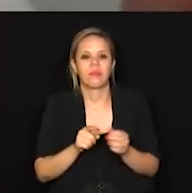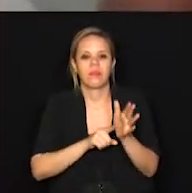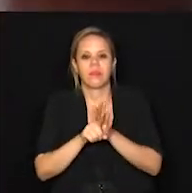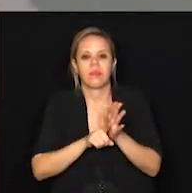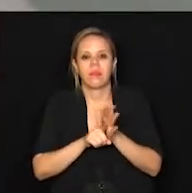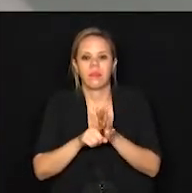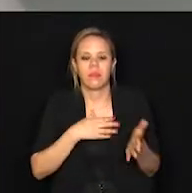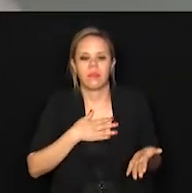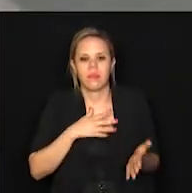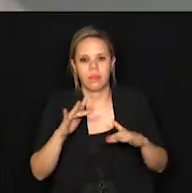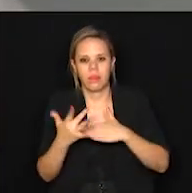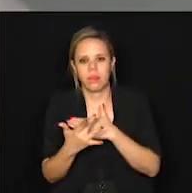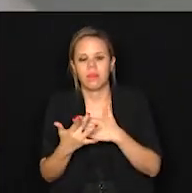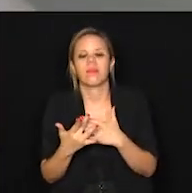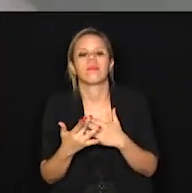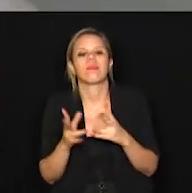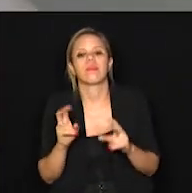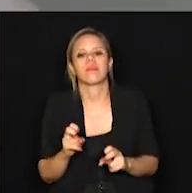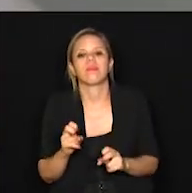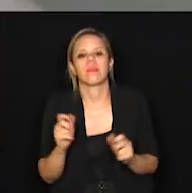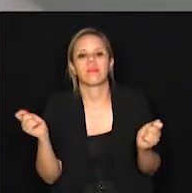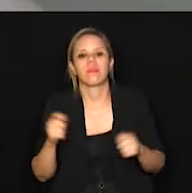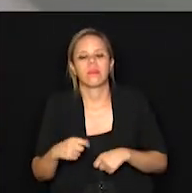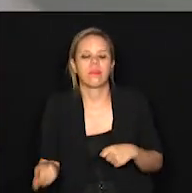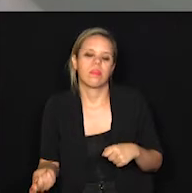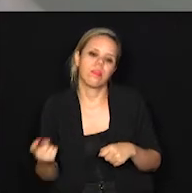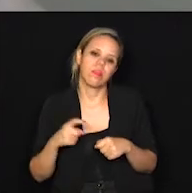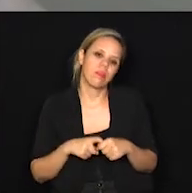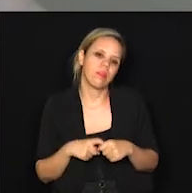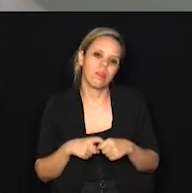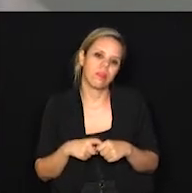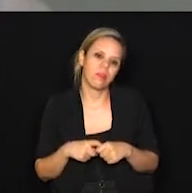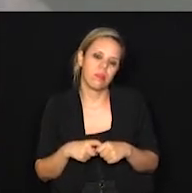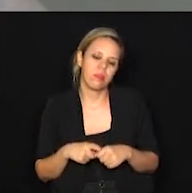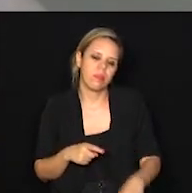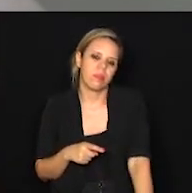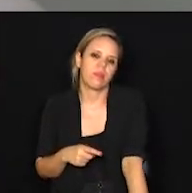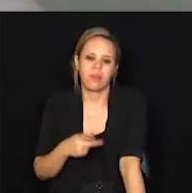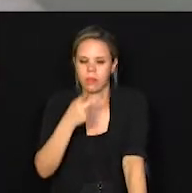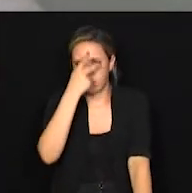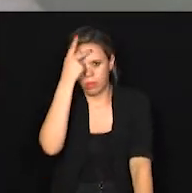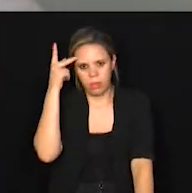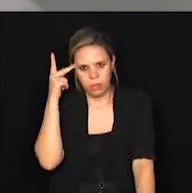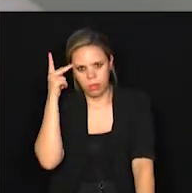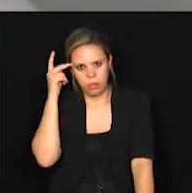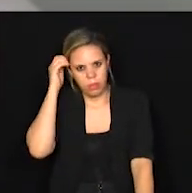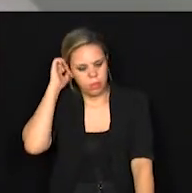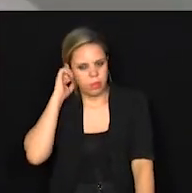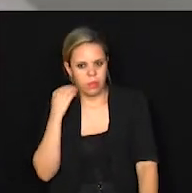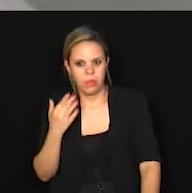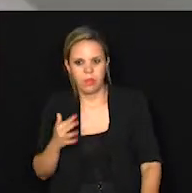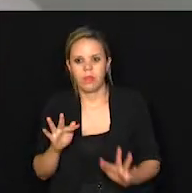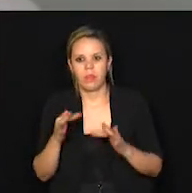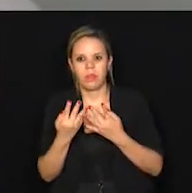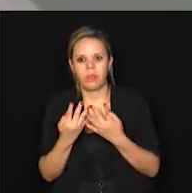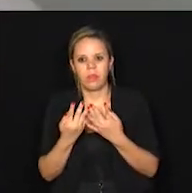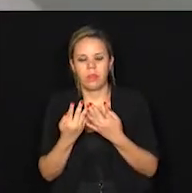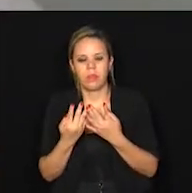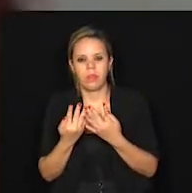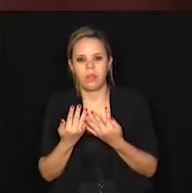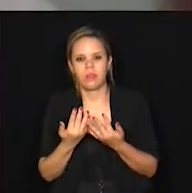pelo menos, diminuir essa questão das violações de direito que as crianças e os adolescentes estão